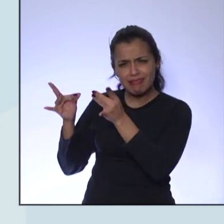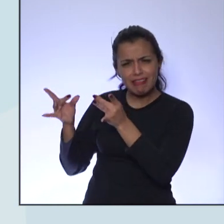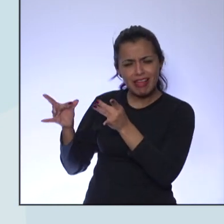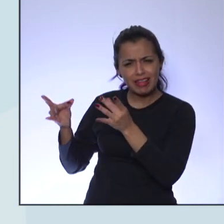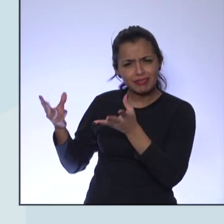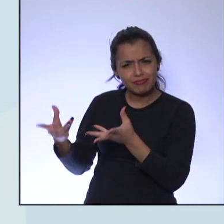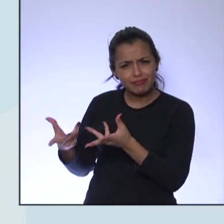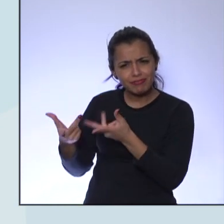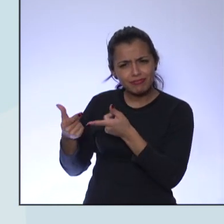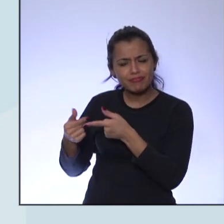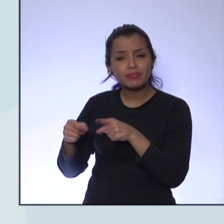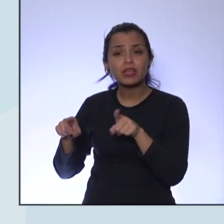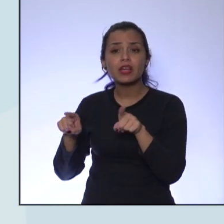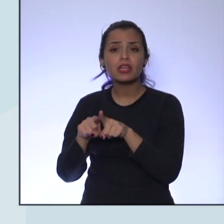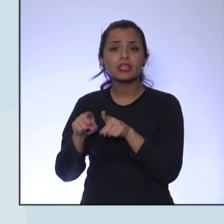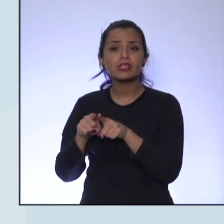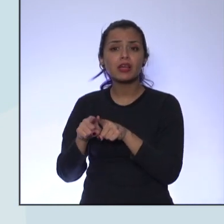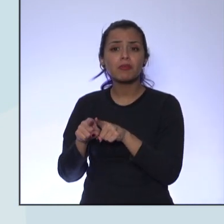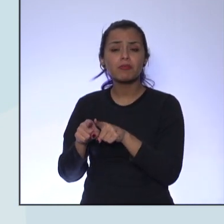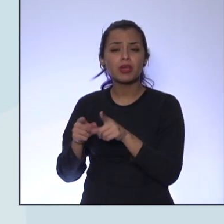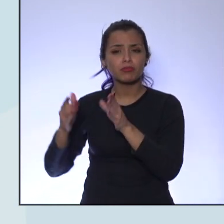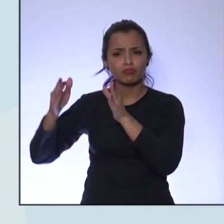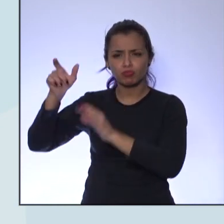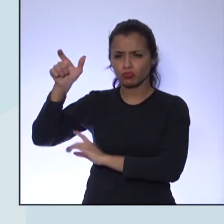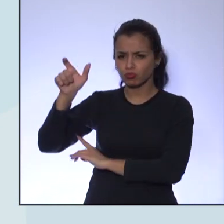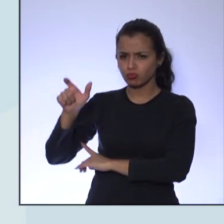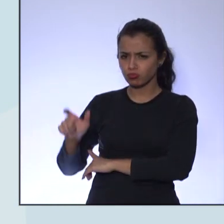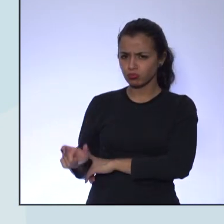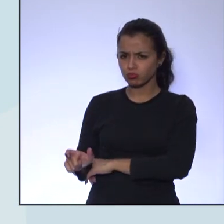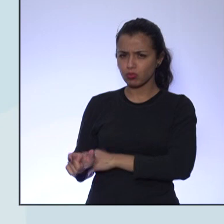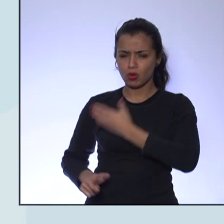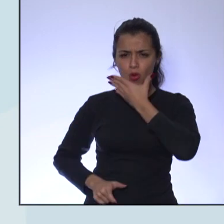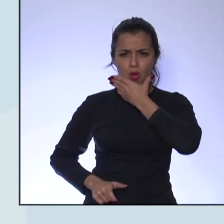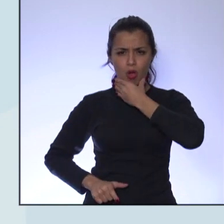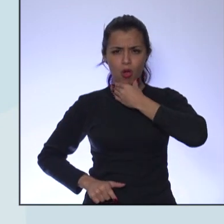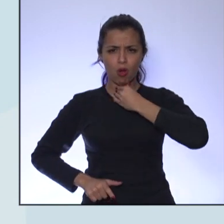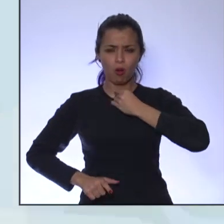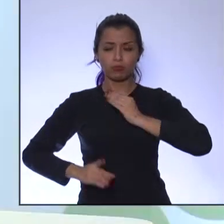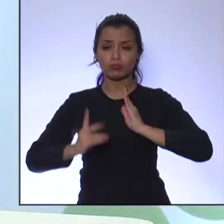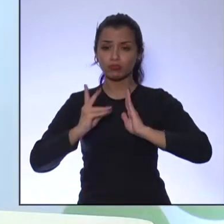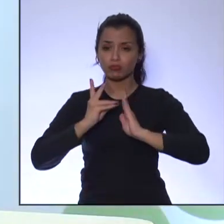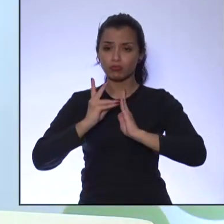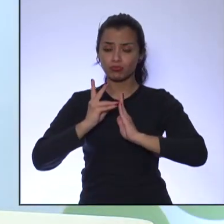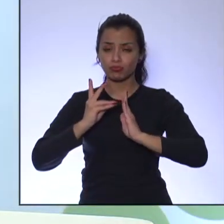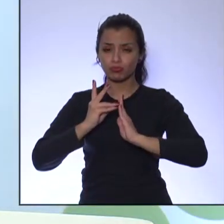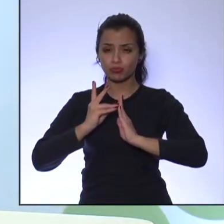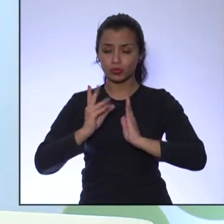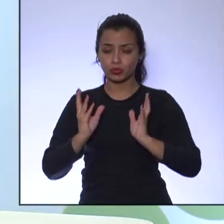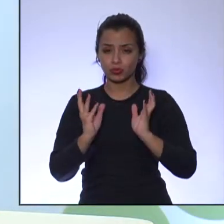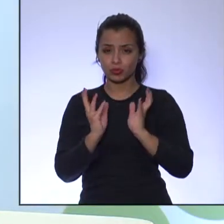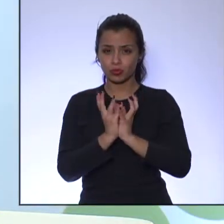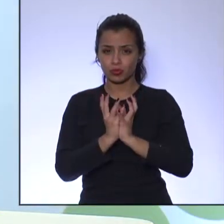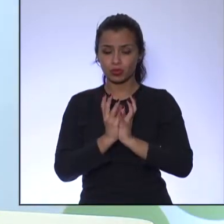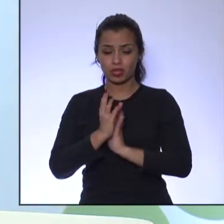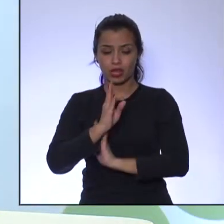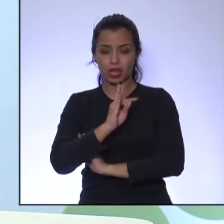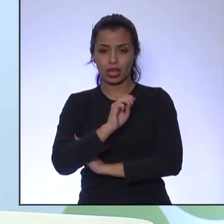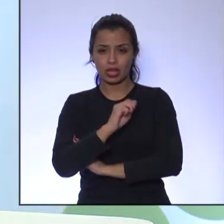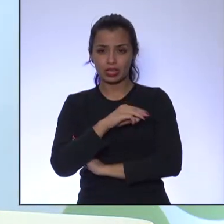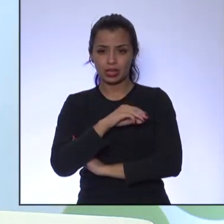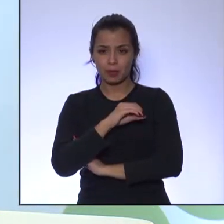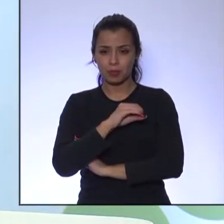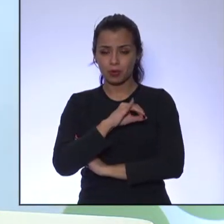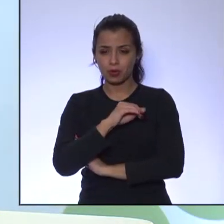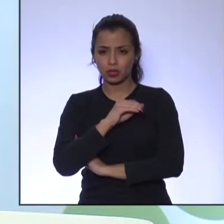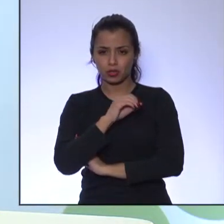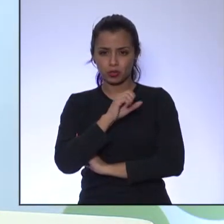nós temos a figura aí do índio Tamoio, né, da tribo Tamoios, inclusive, que dá o nome à rodovia que nós temos